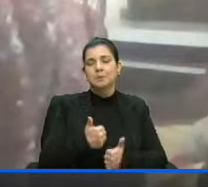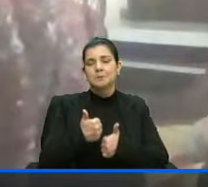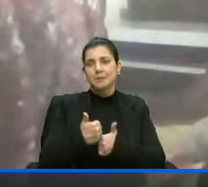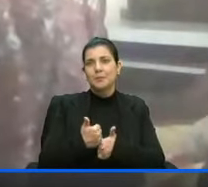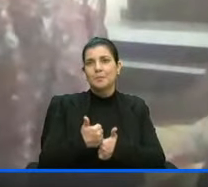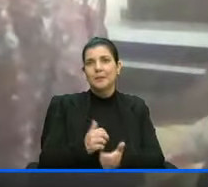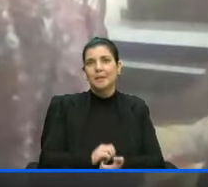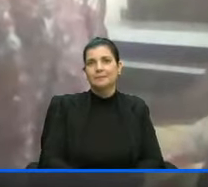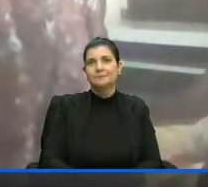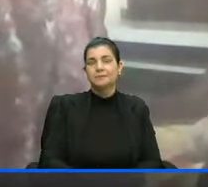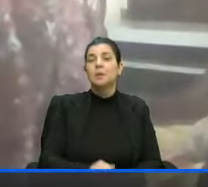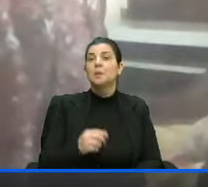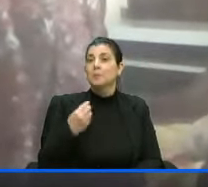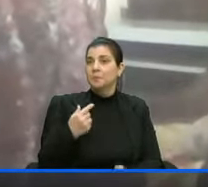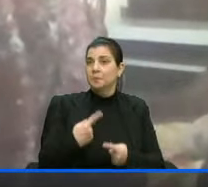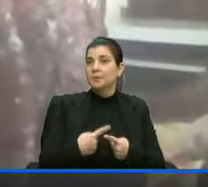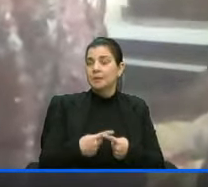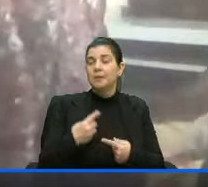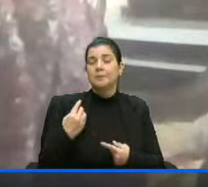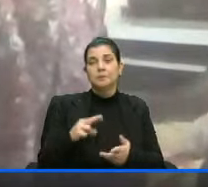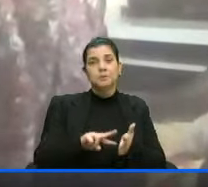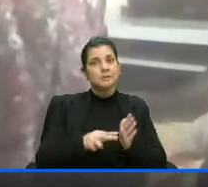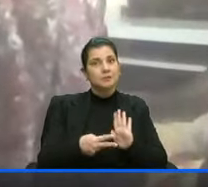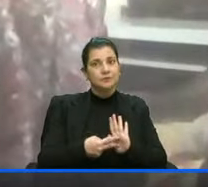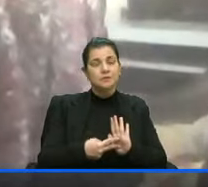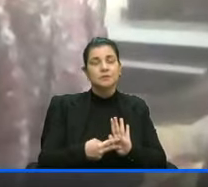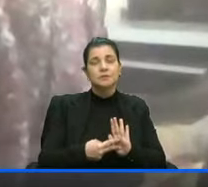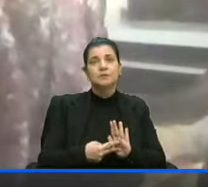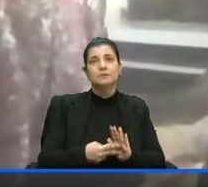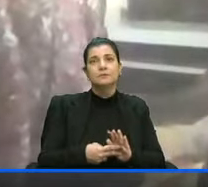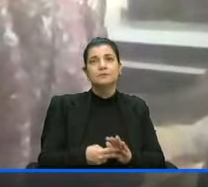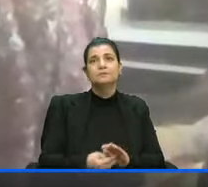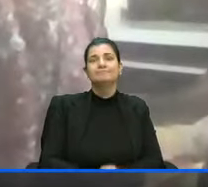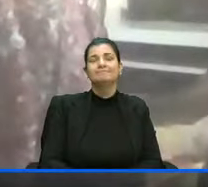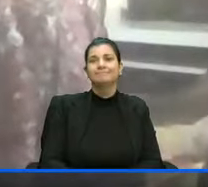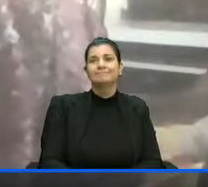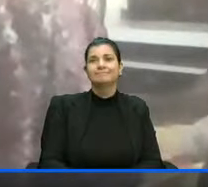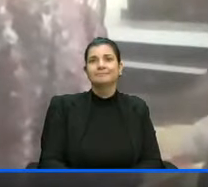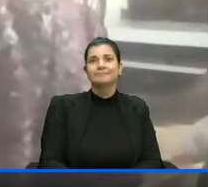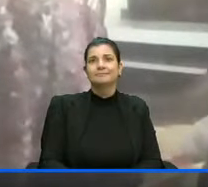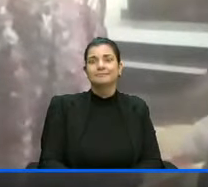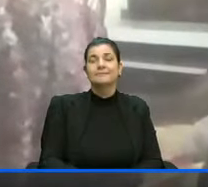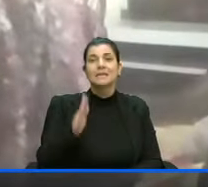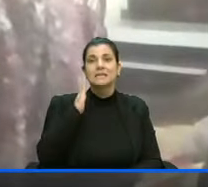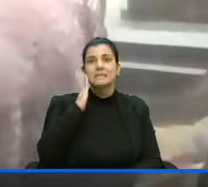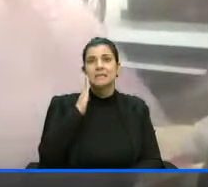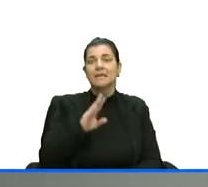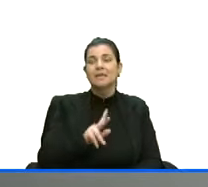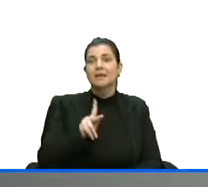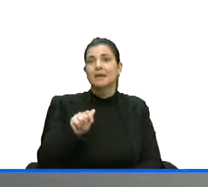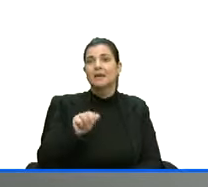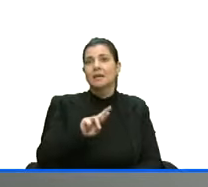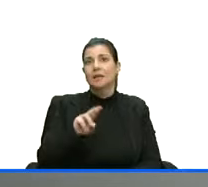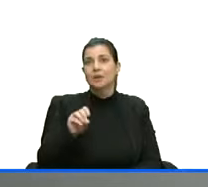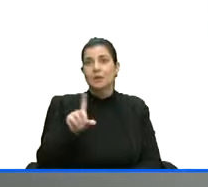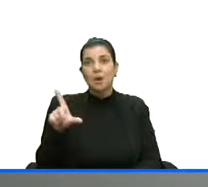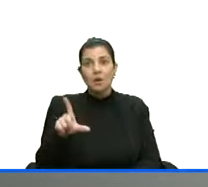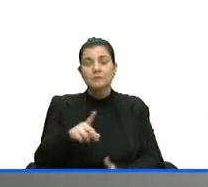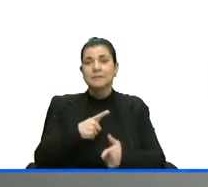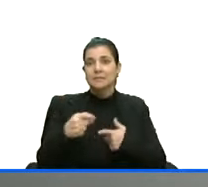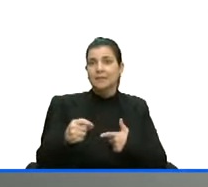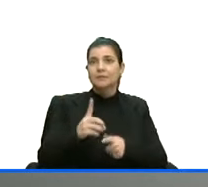ao fórum, porque o fórum é muito significativo, a Marisa aí. Ó, eu sei que a Carol está saindo da direção, vai para o